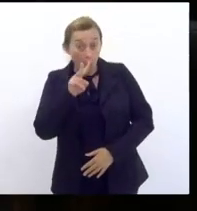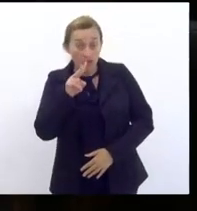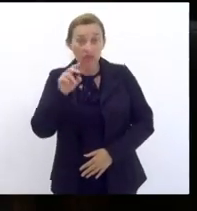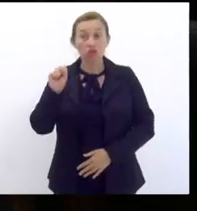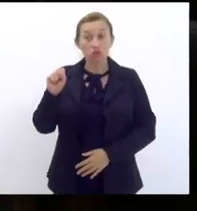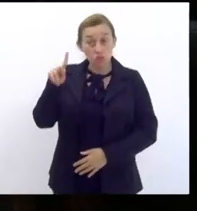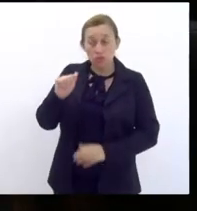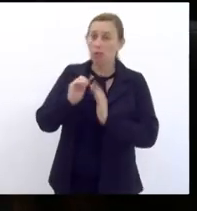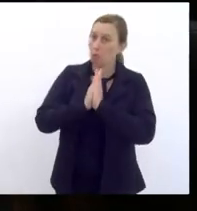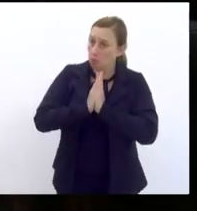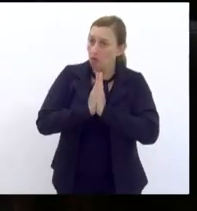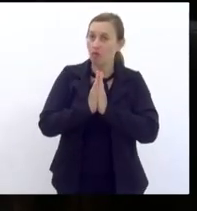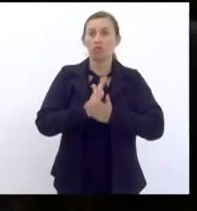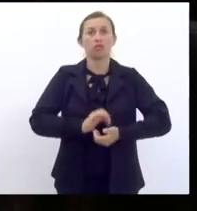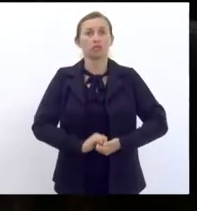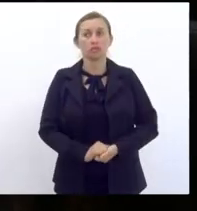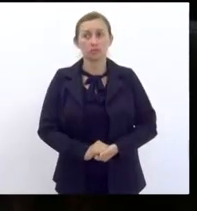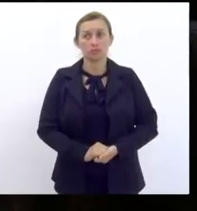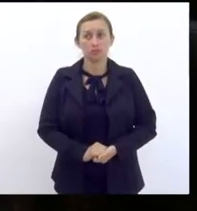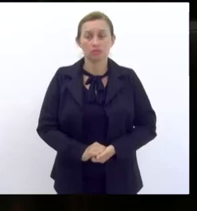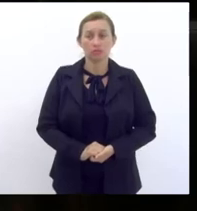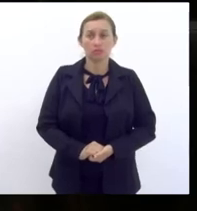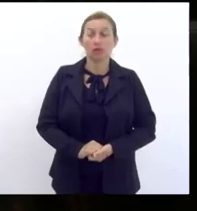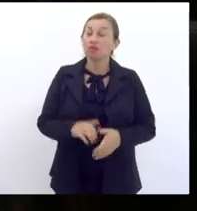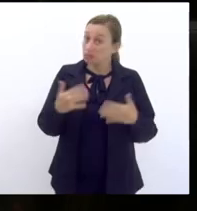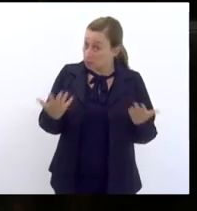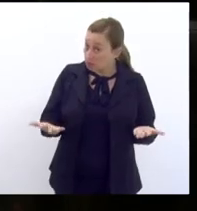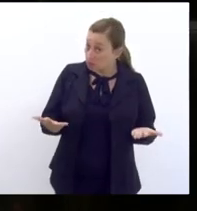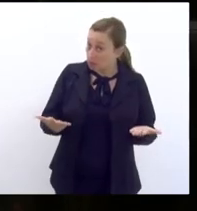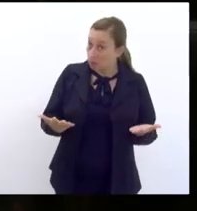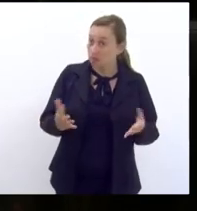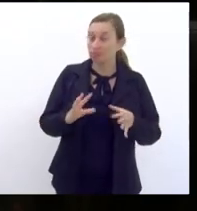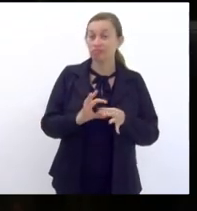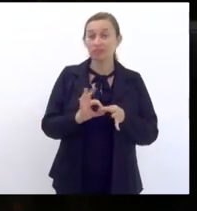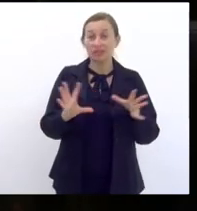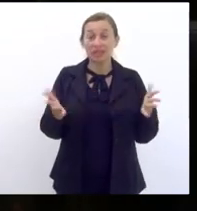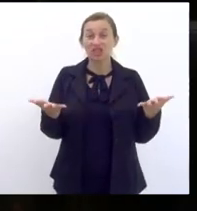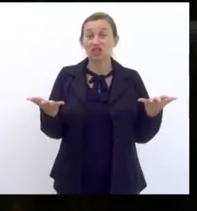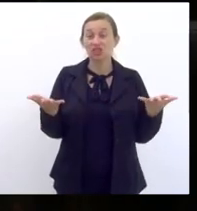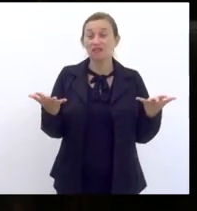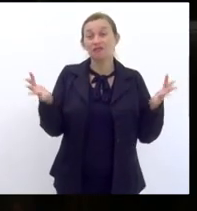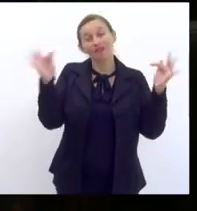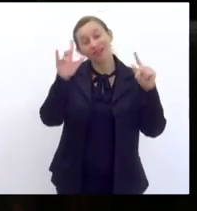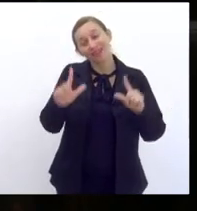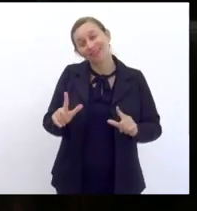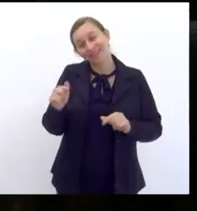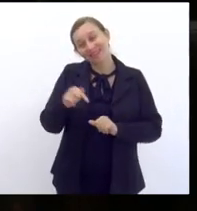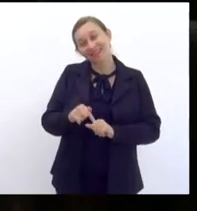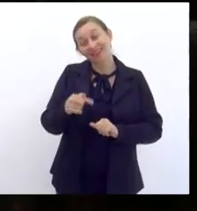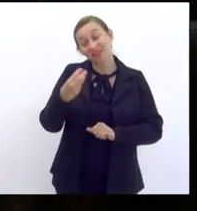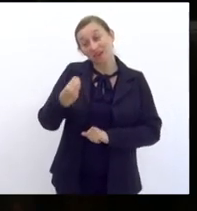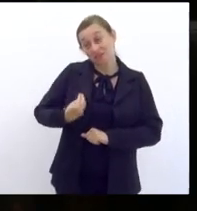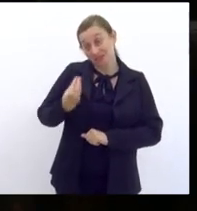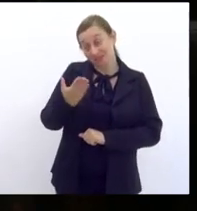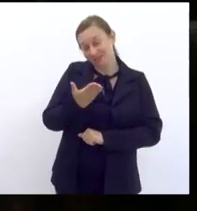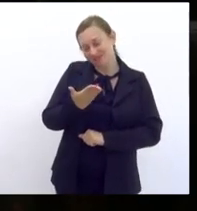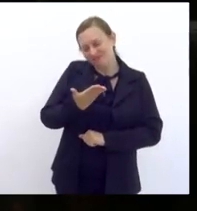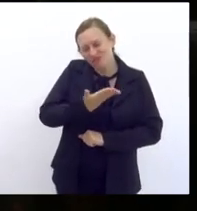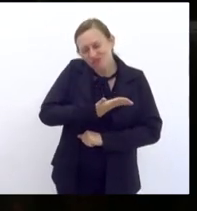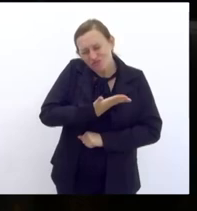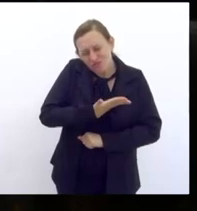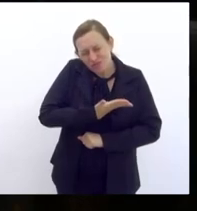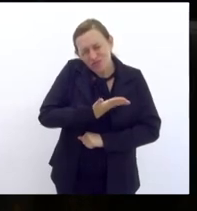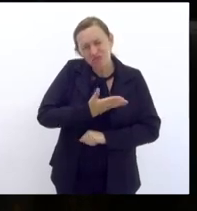por favor Então me deixa bastante feliz aqui a presença de meus